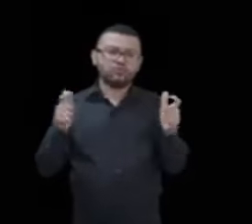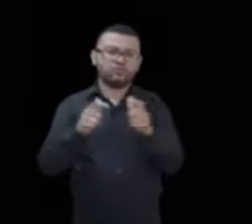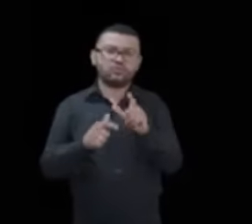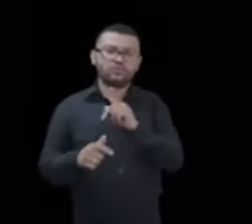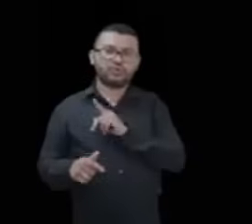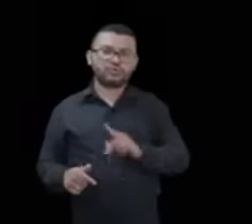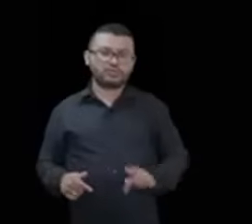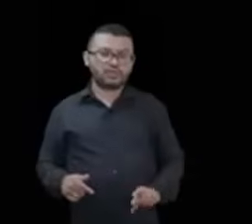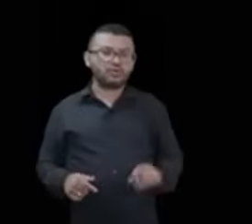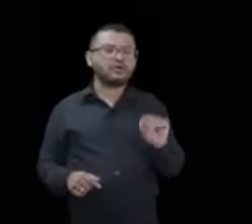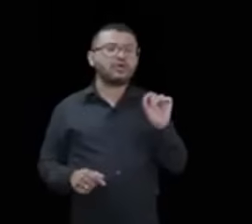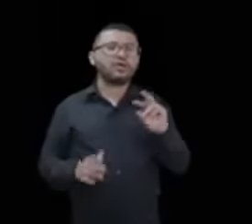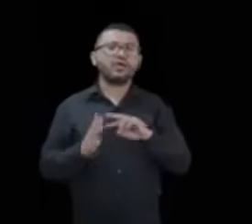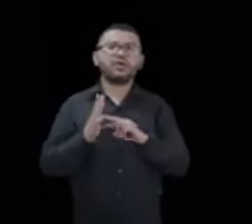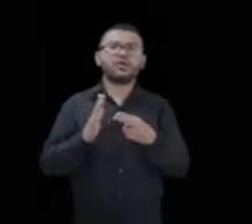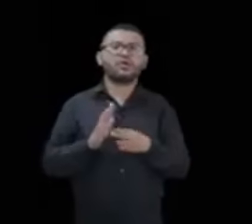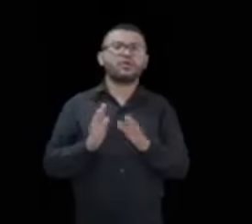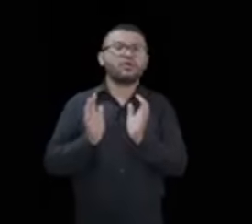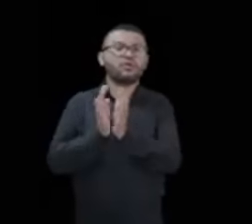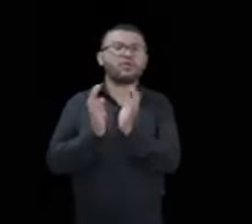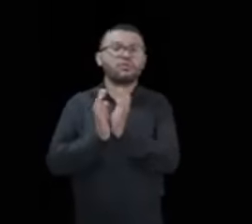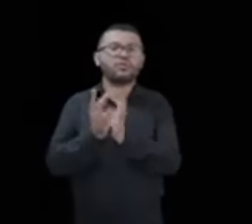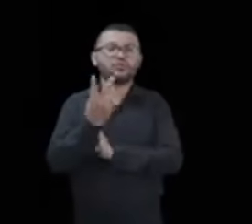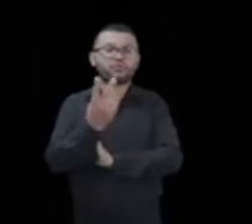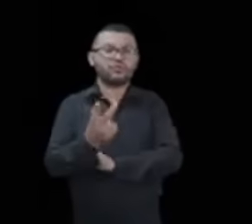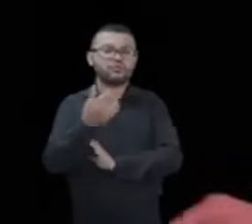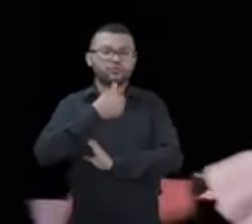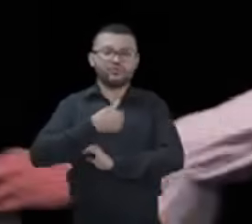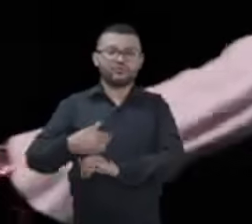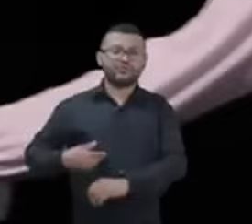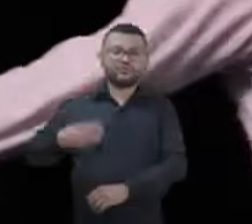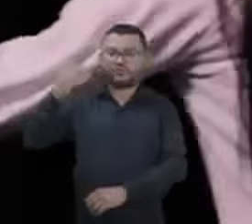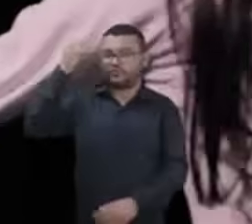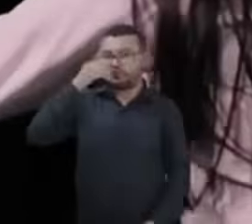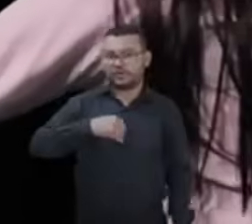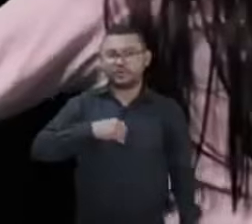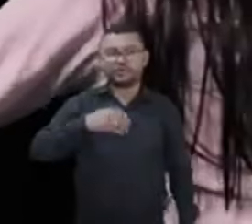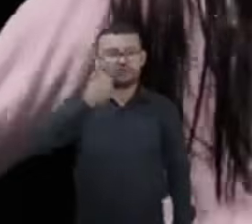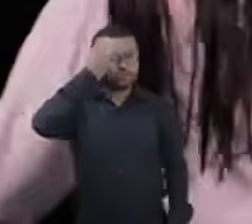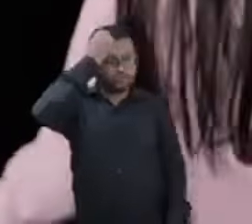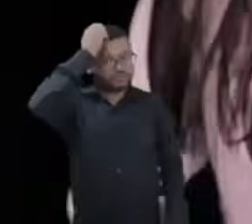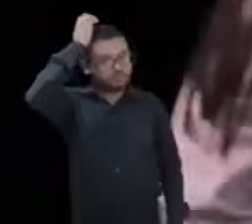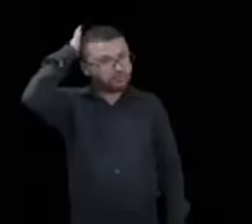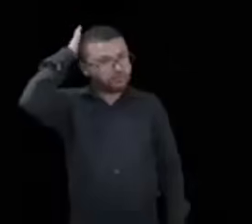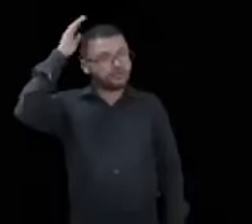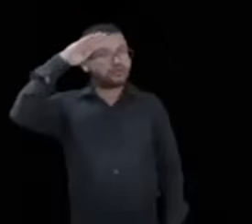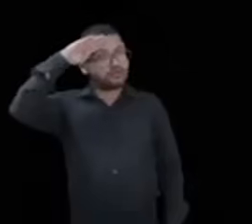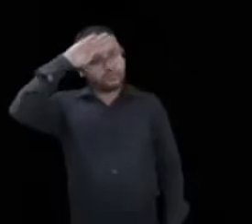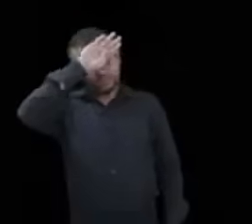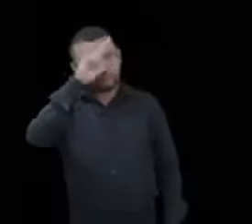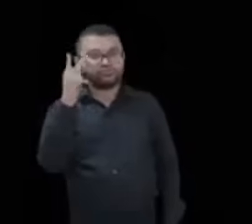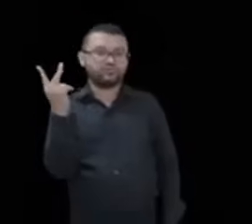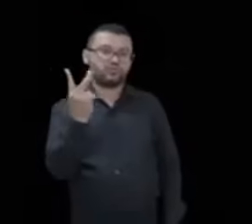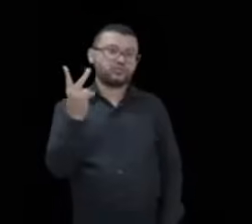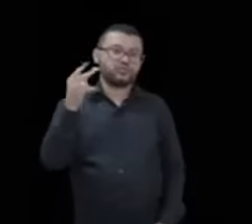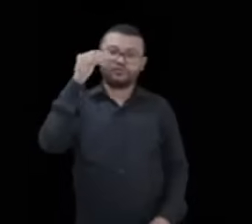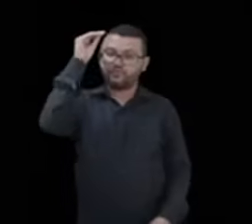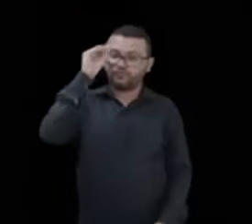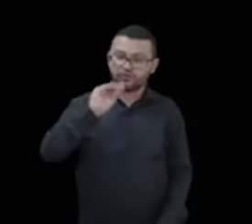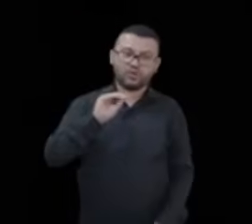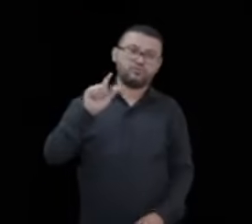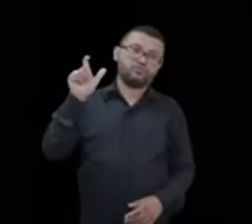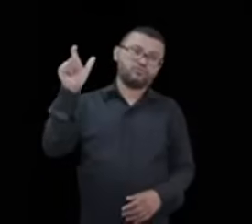esvaziamento do presidencialismo por conta de dois governos fracos, o Temer e o Bolsonaro.